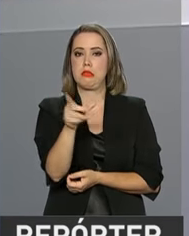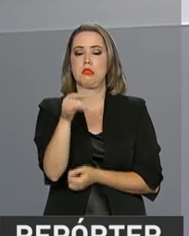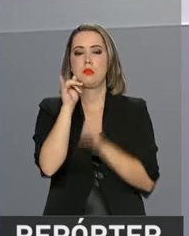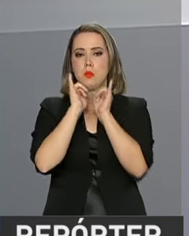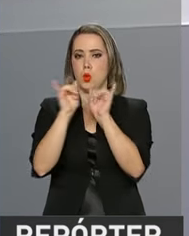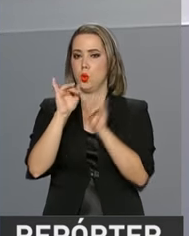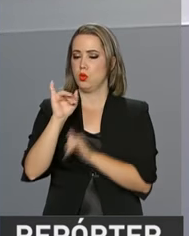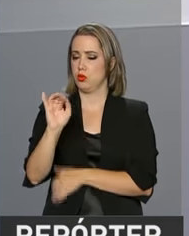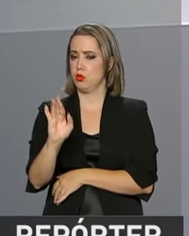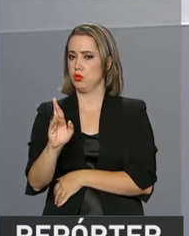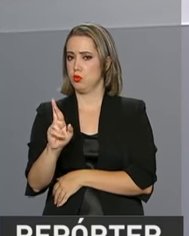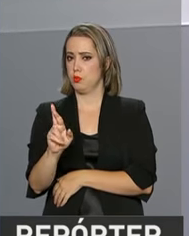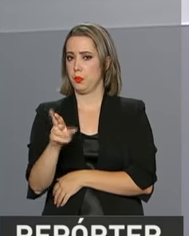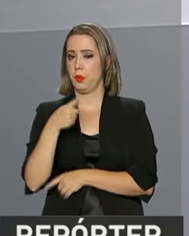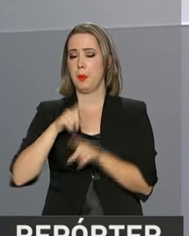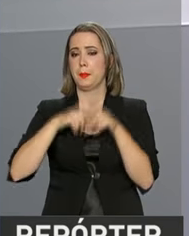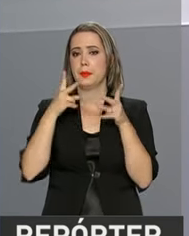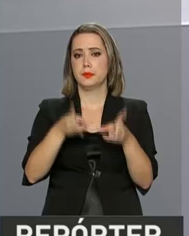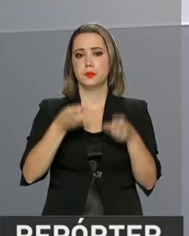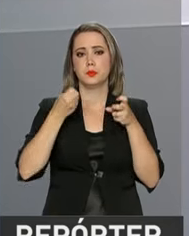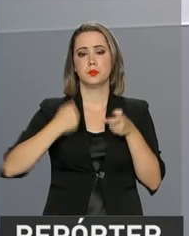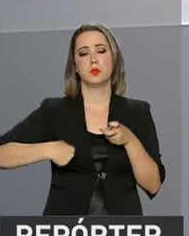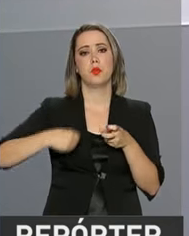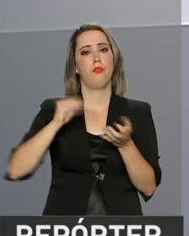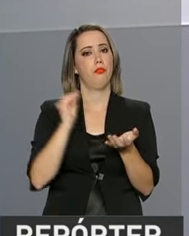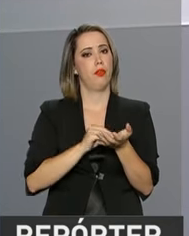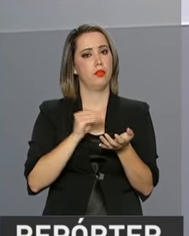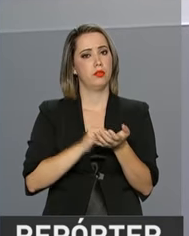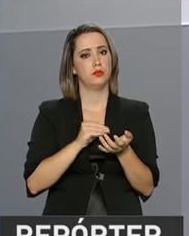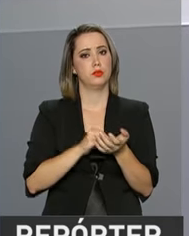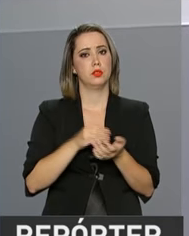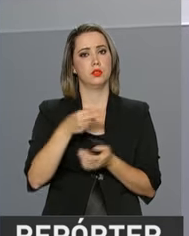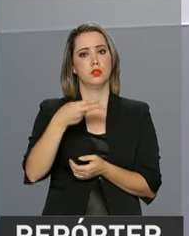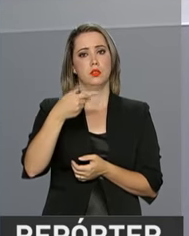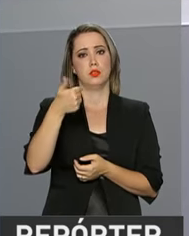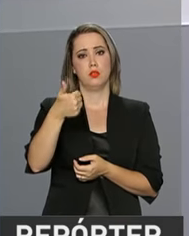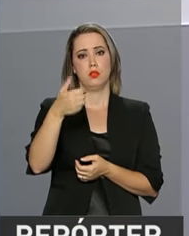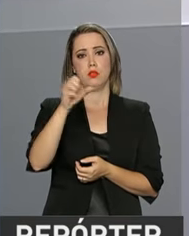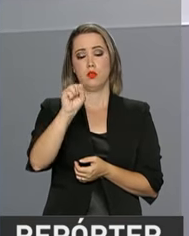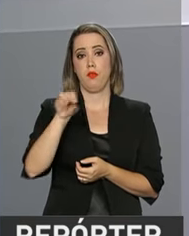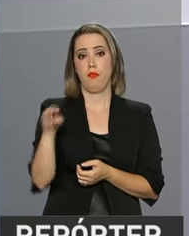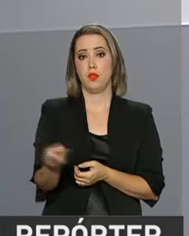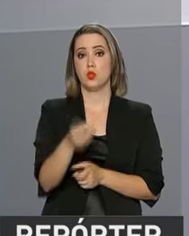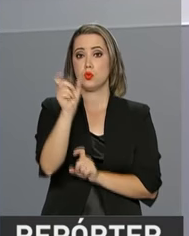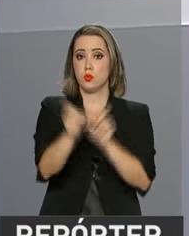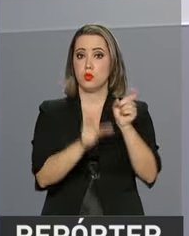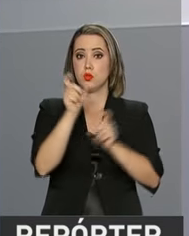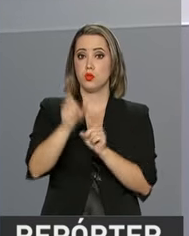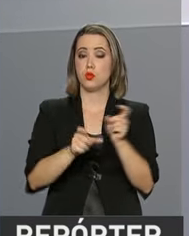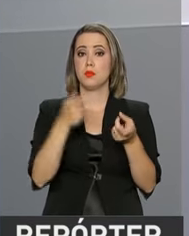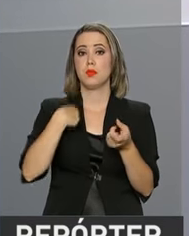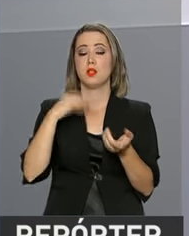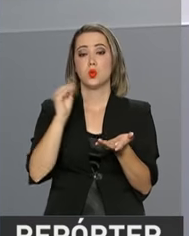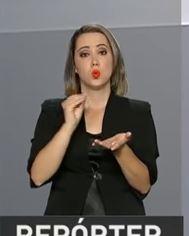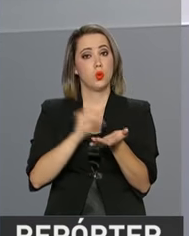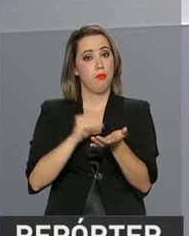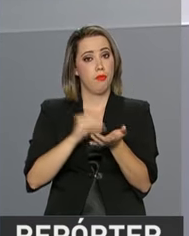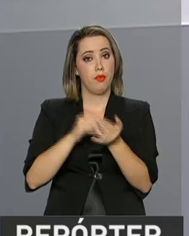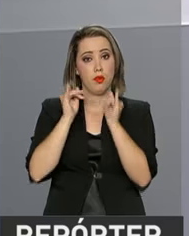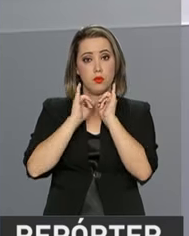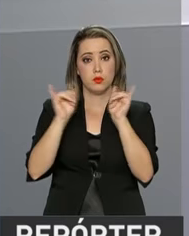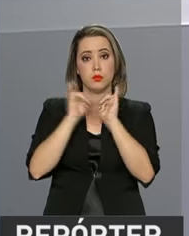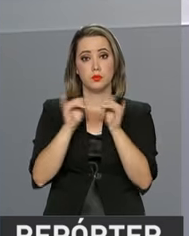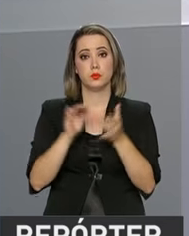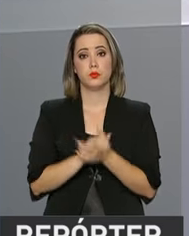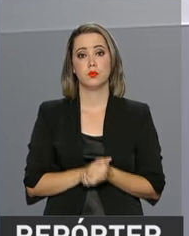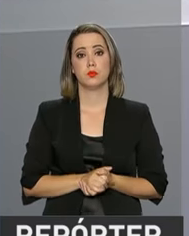mil declarações mas a expectativa é de que 28 milhões de contribuintes entreguem o documento ou seja pouco mais da metade entregue